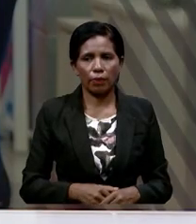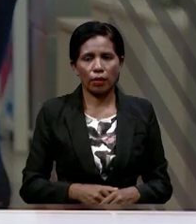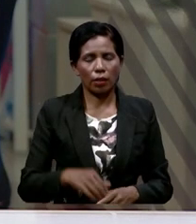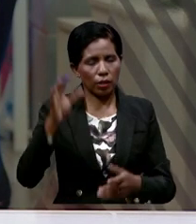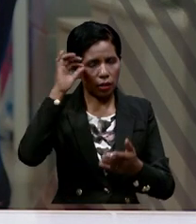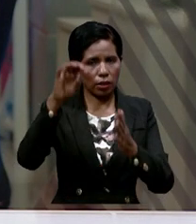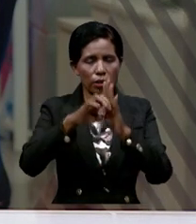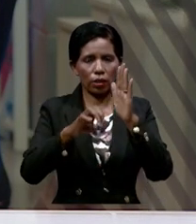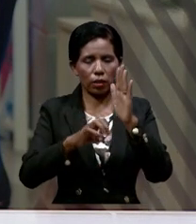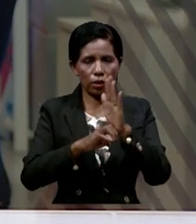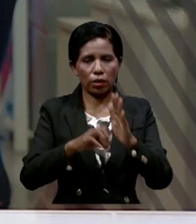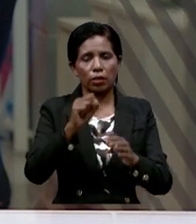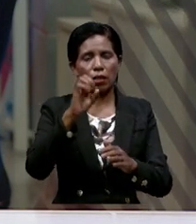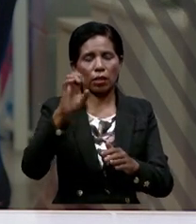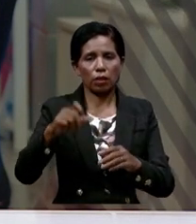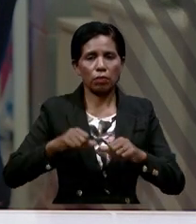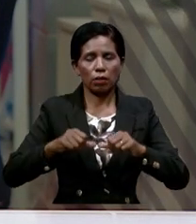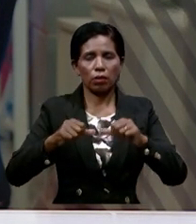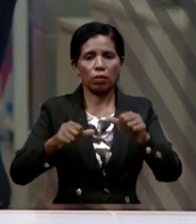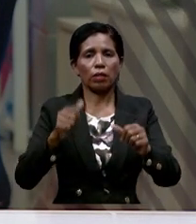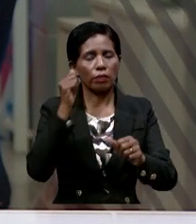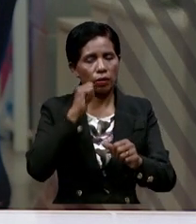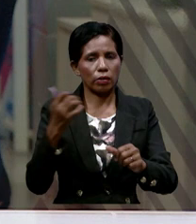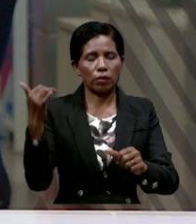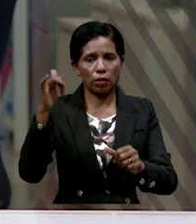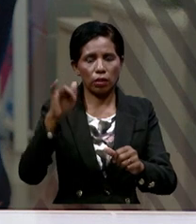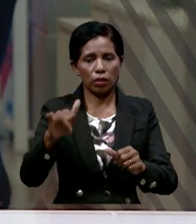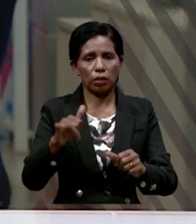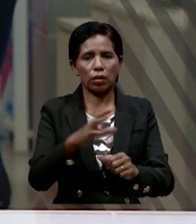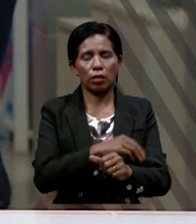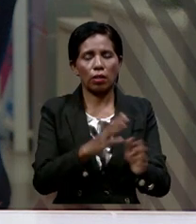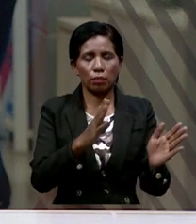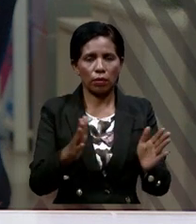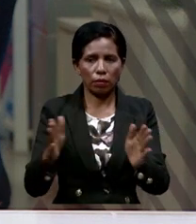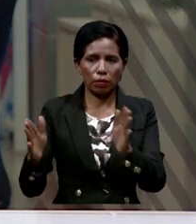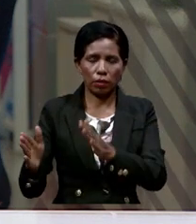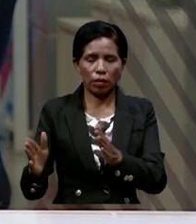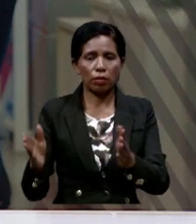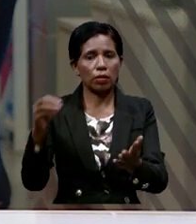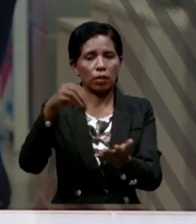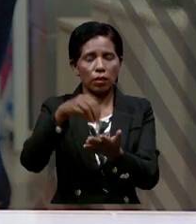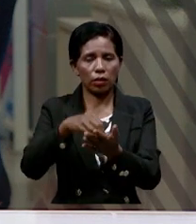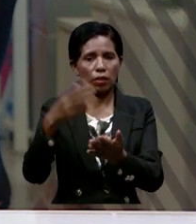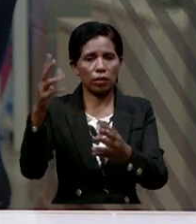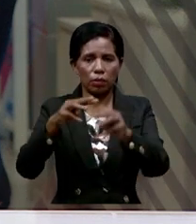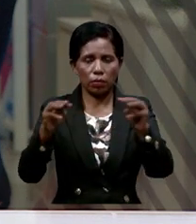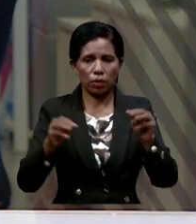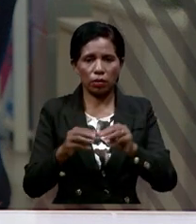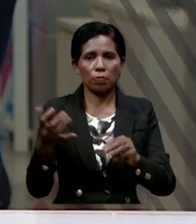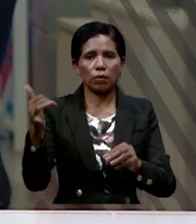Secretaria de Estado de Igualdade se continua capacita feito Sira ba ia poder local no prepara ba descentralização ia município